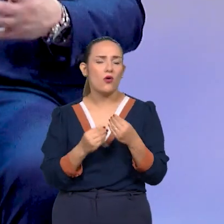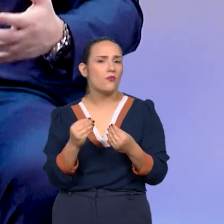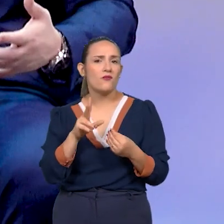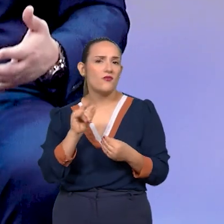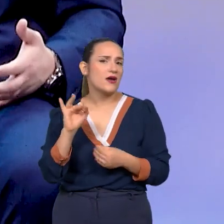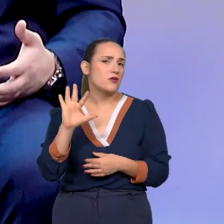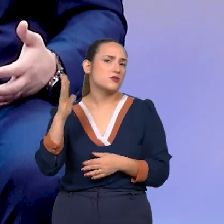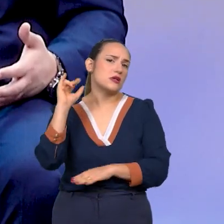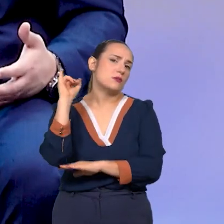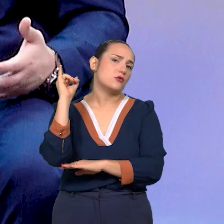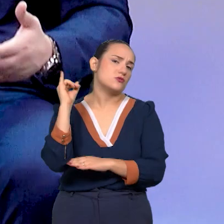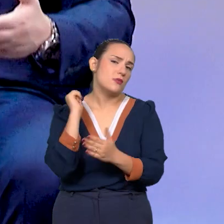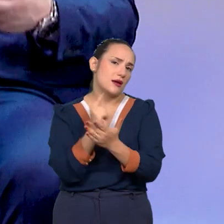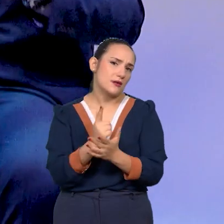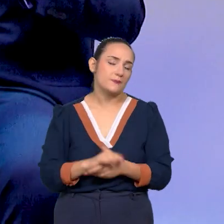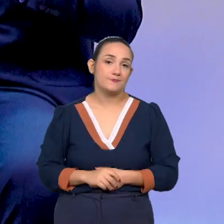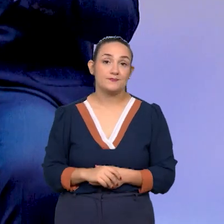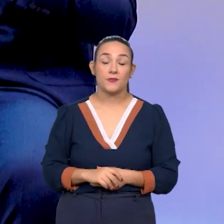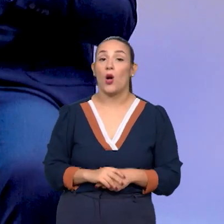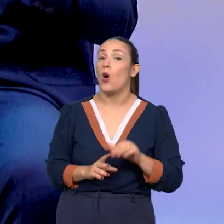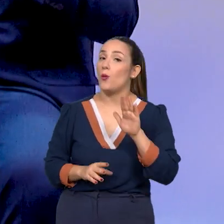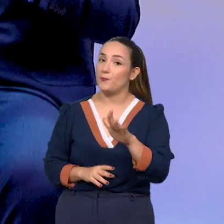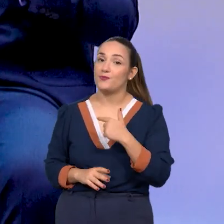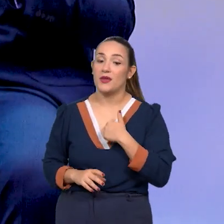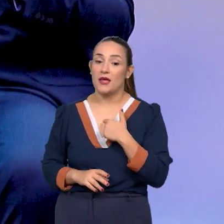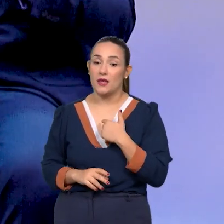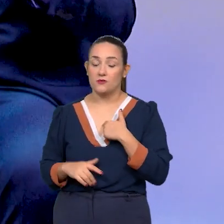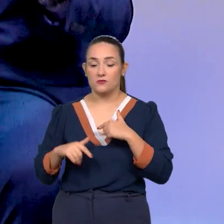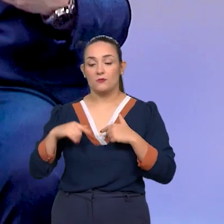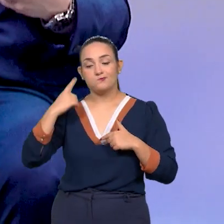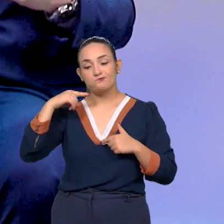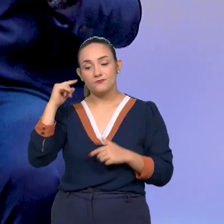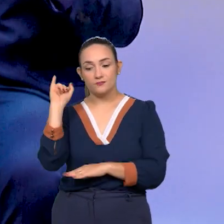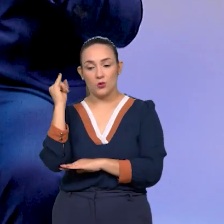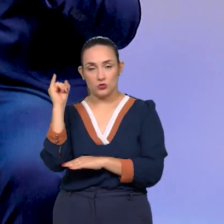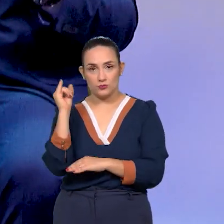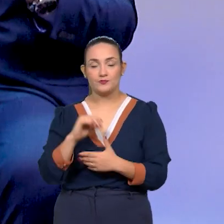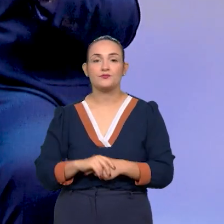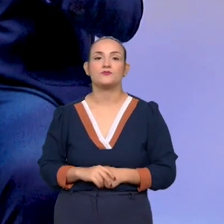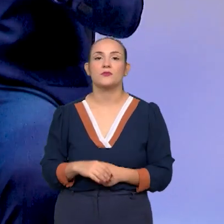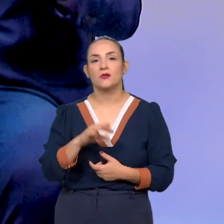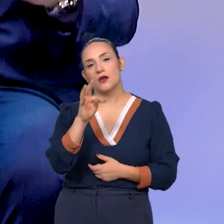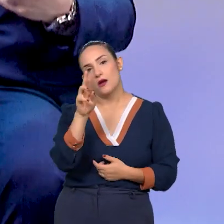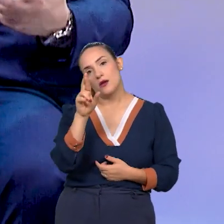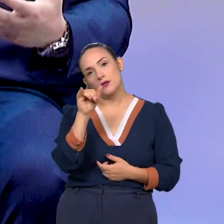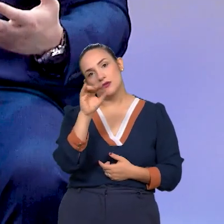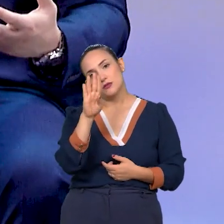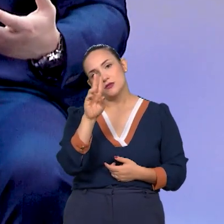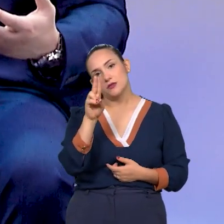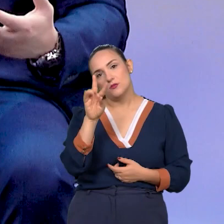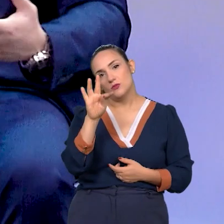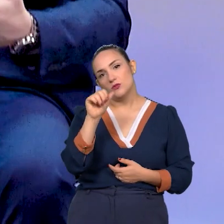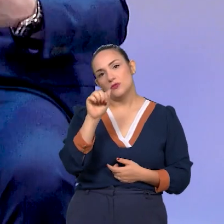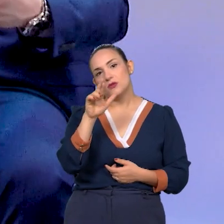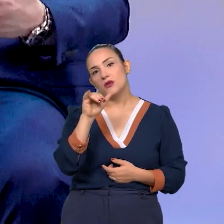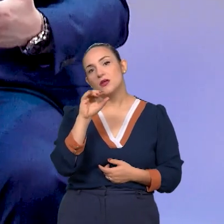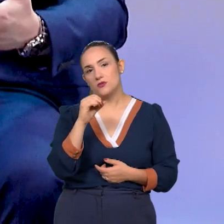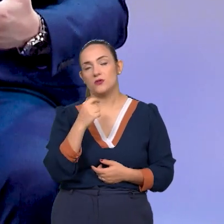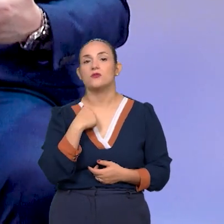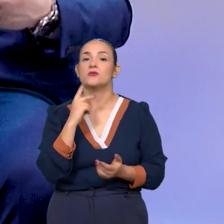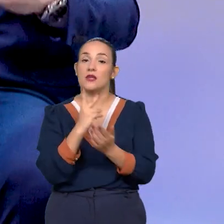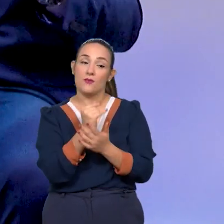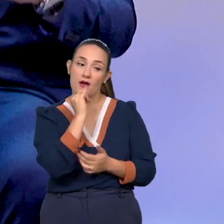o seguinte eu como tributarista quando eu tenho eu tenho opções e eu passo essas opções para o cliente Quais são as